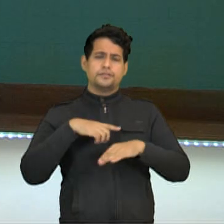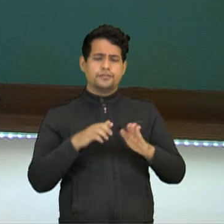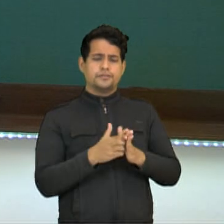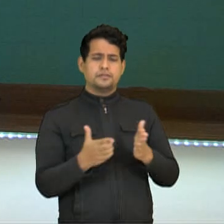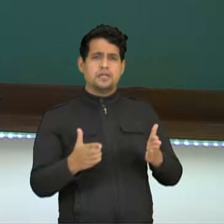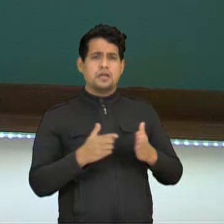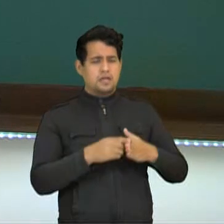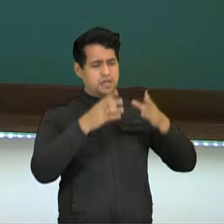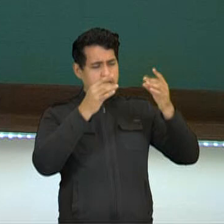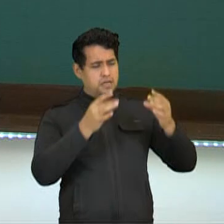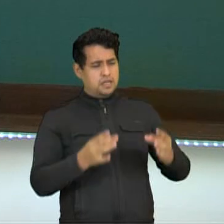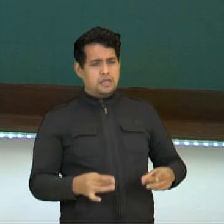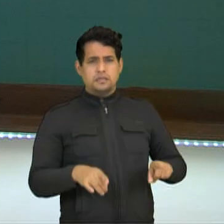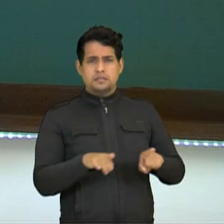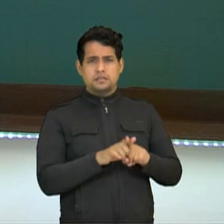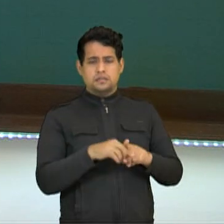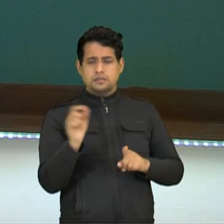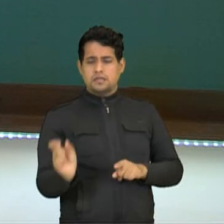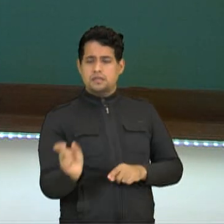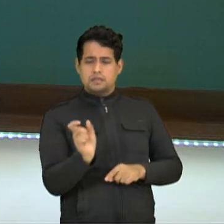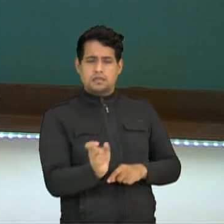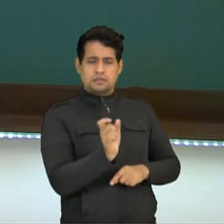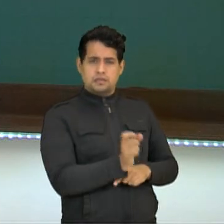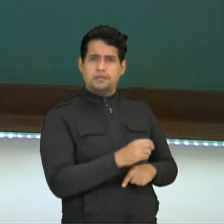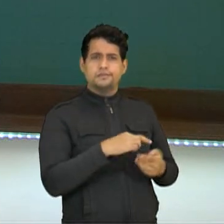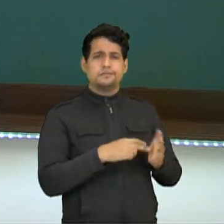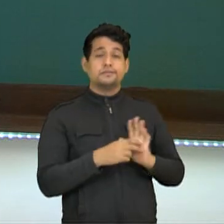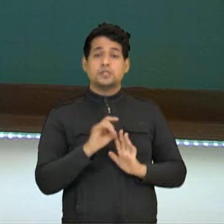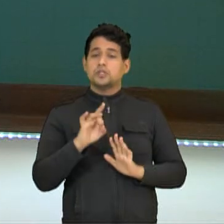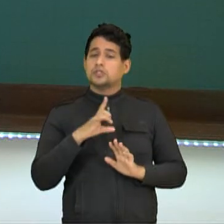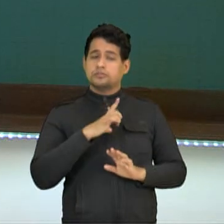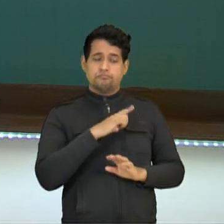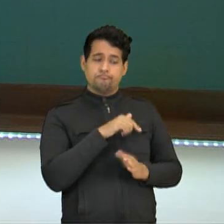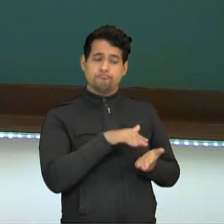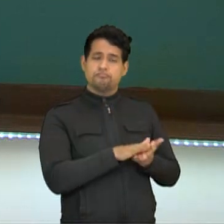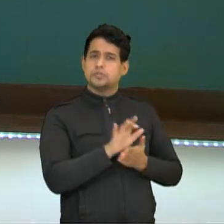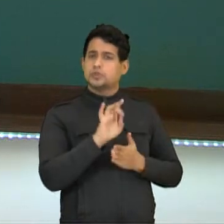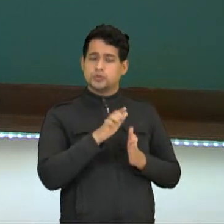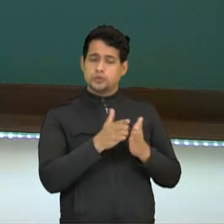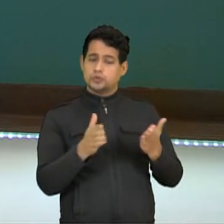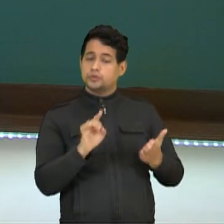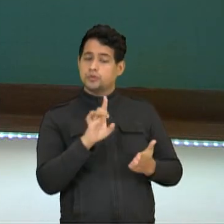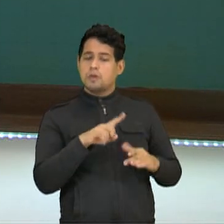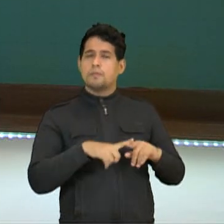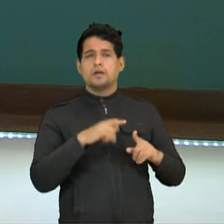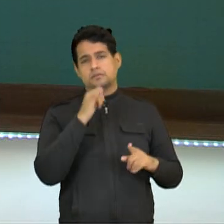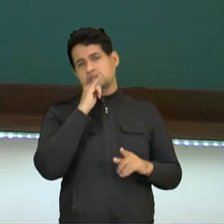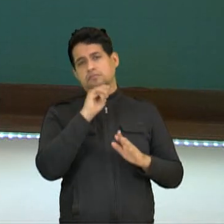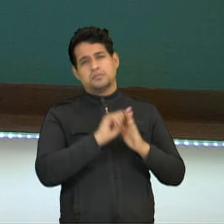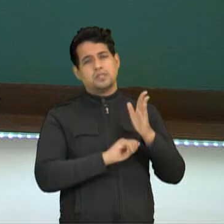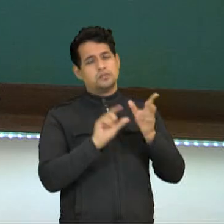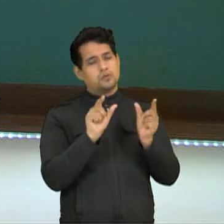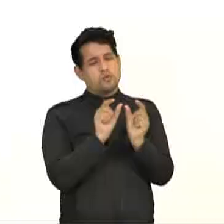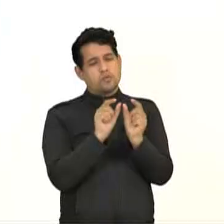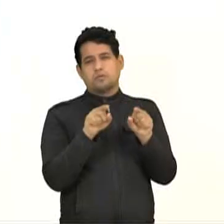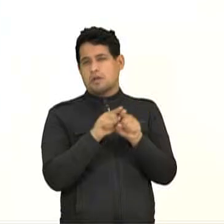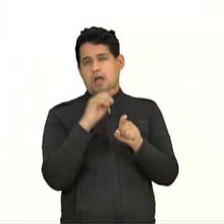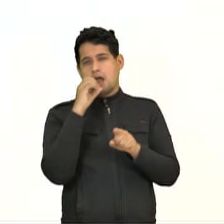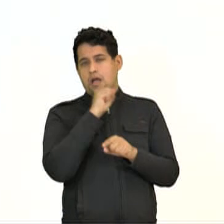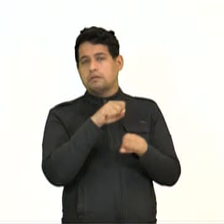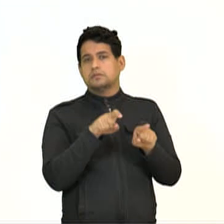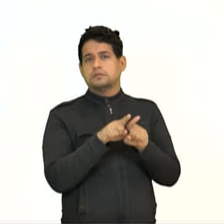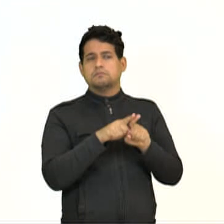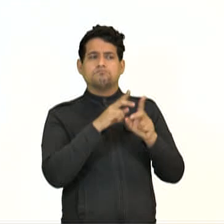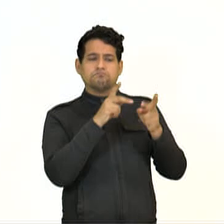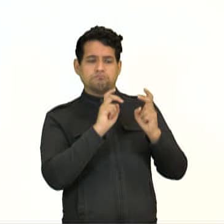jornais específicos de classificados. Só tinha isso no jornal. Então são aqueles textos breves, curtos, que